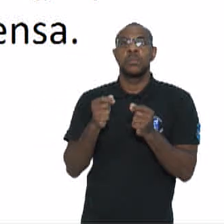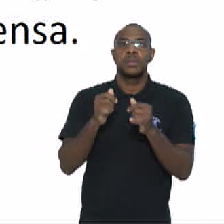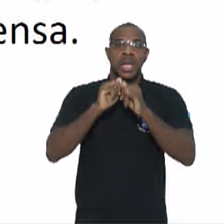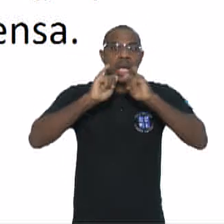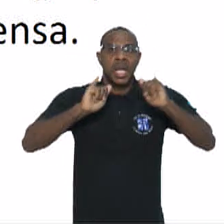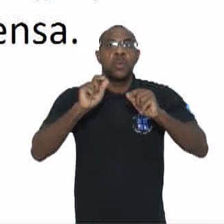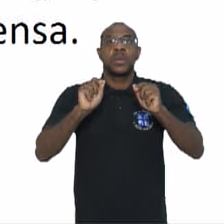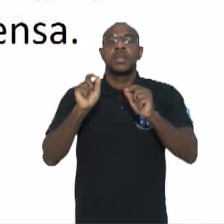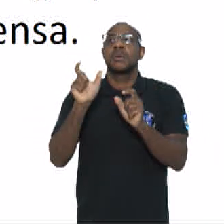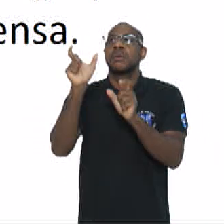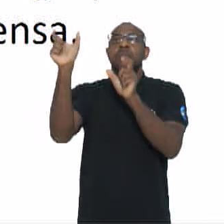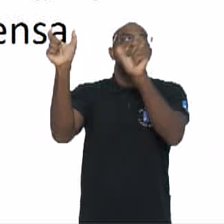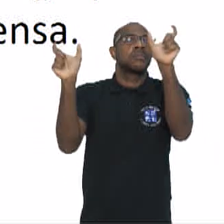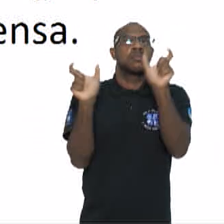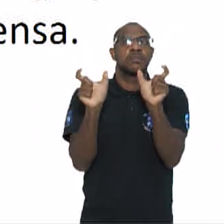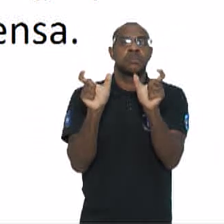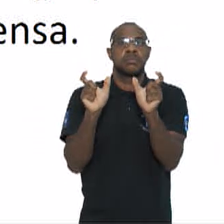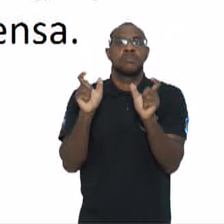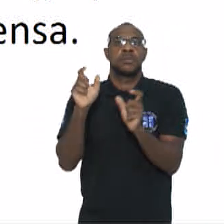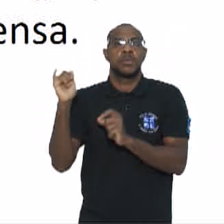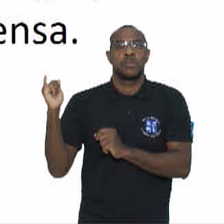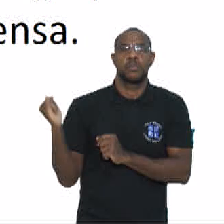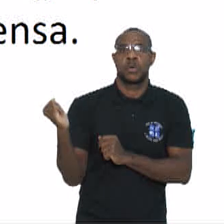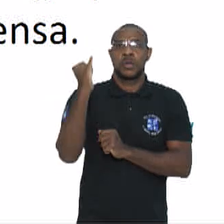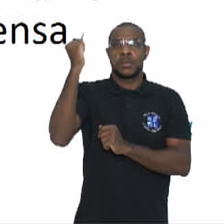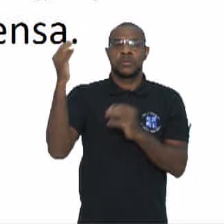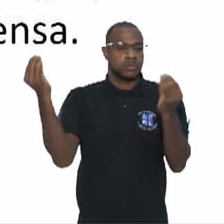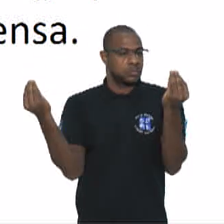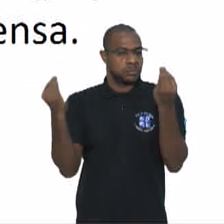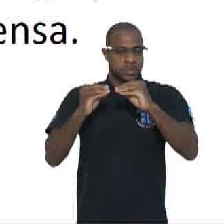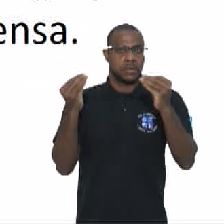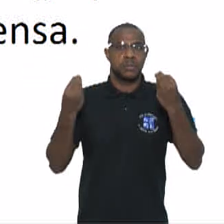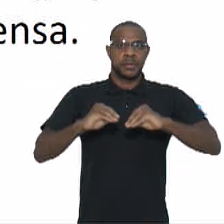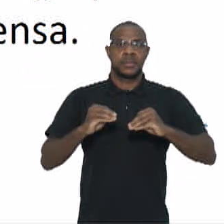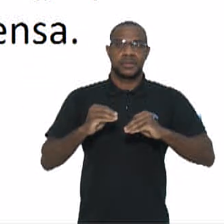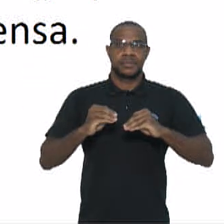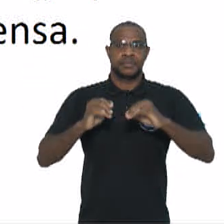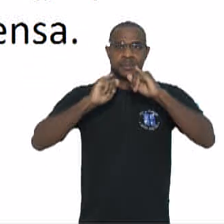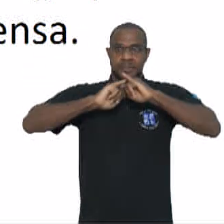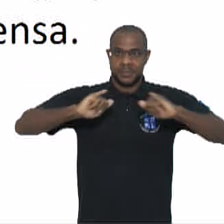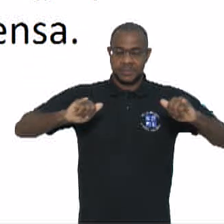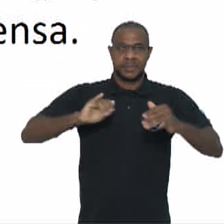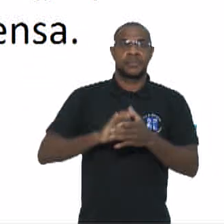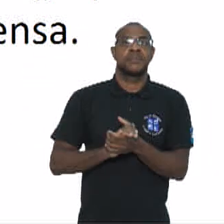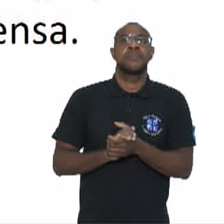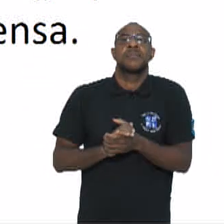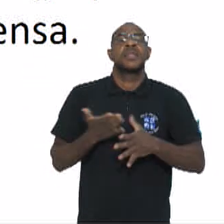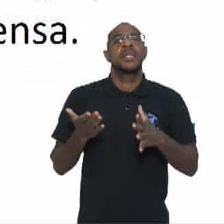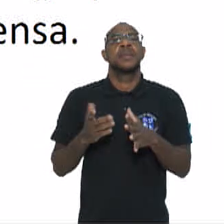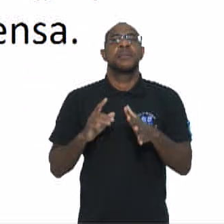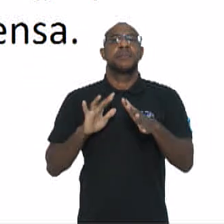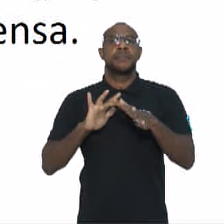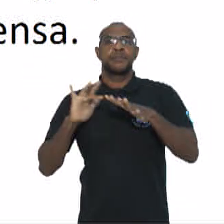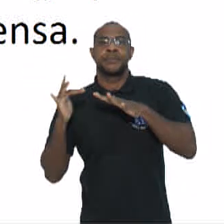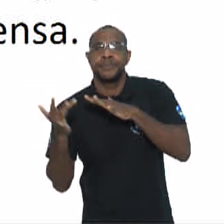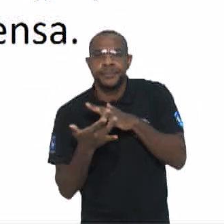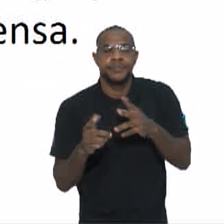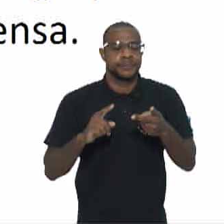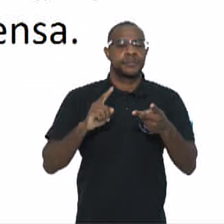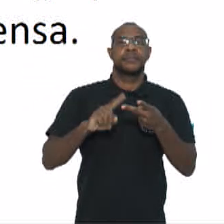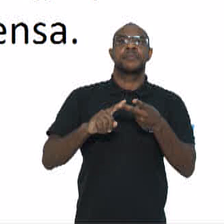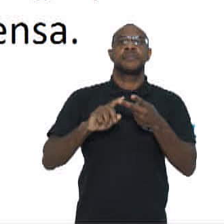evento socialmente relevante que merece publicação numa mídia. Fatos políticos, sociais,